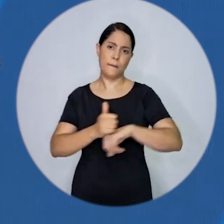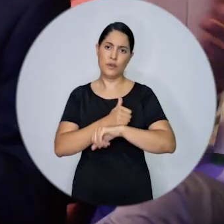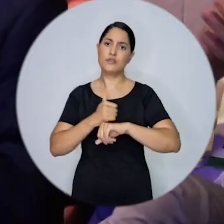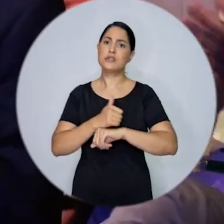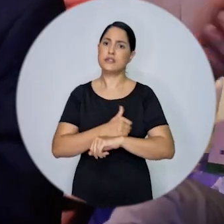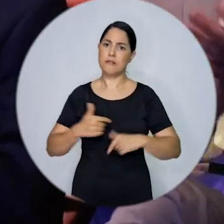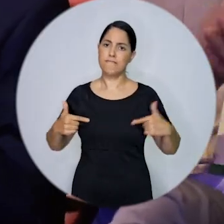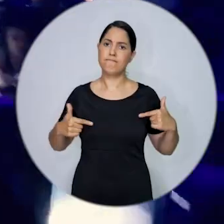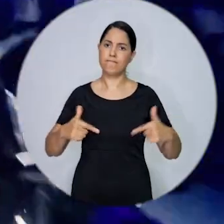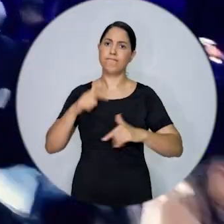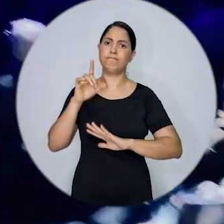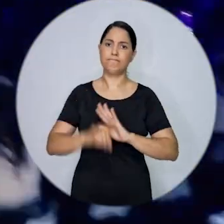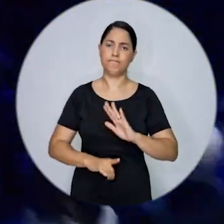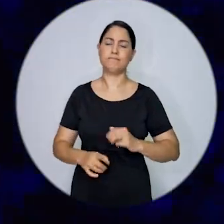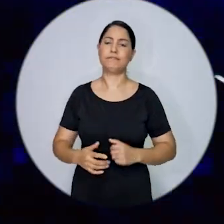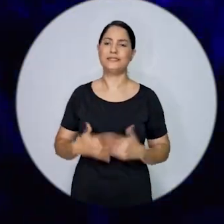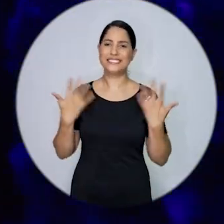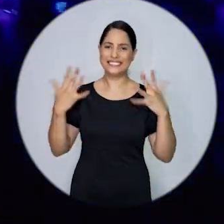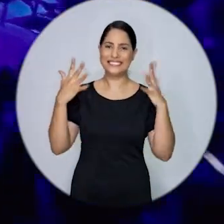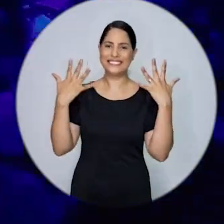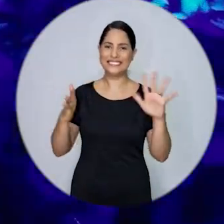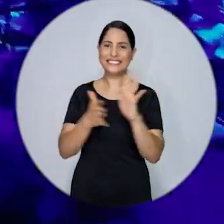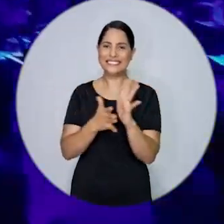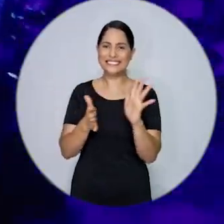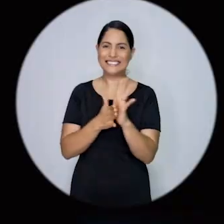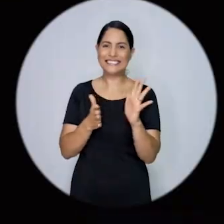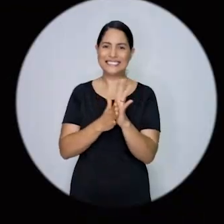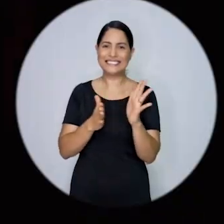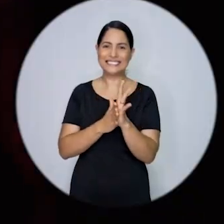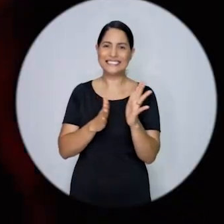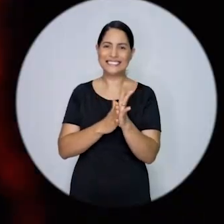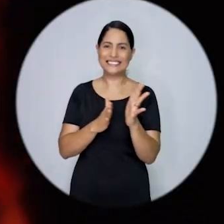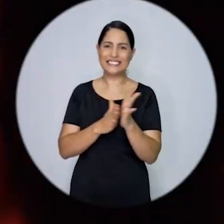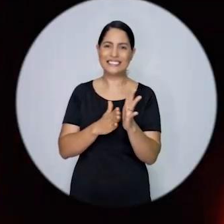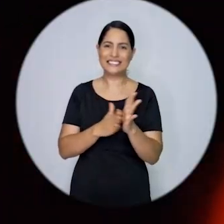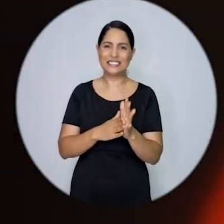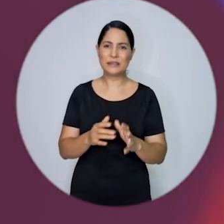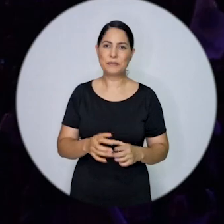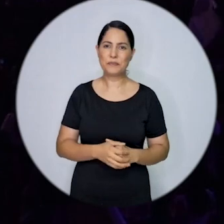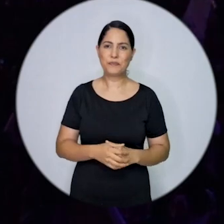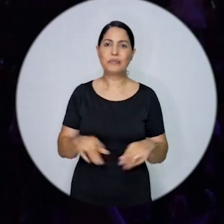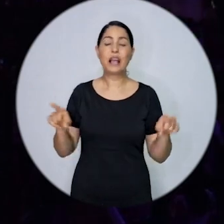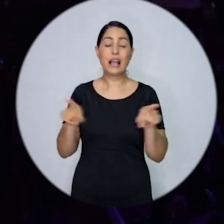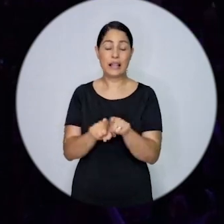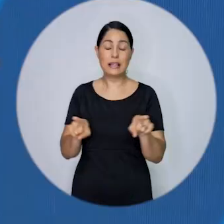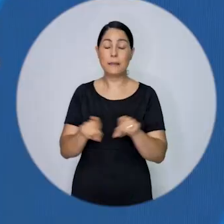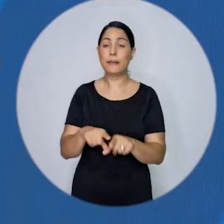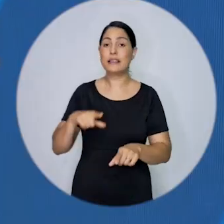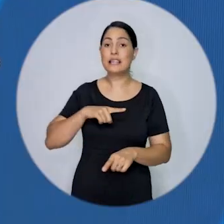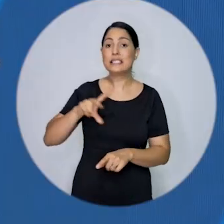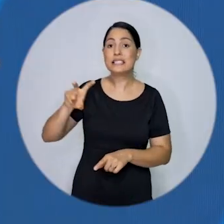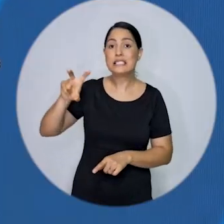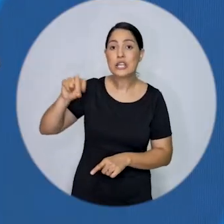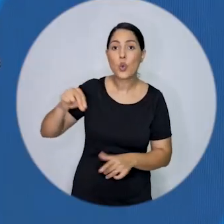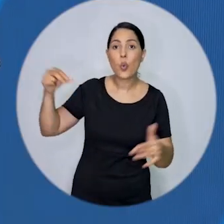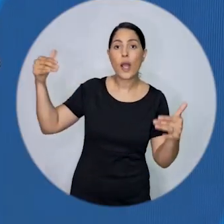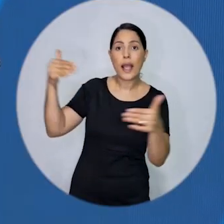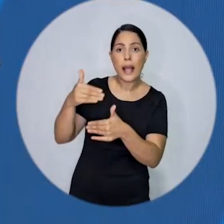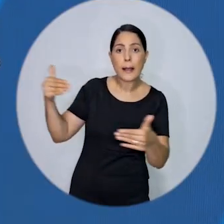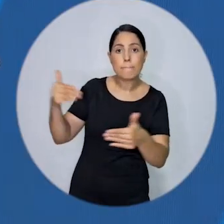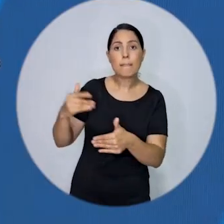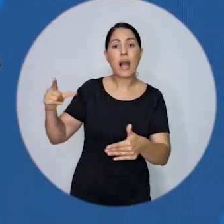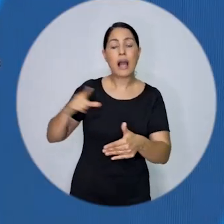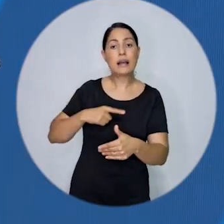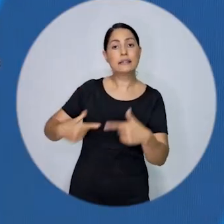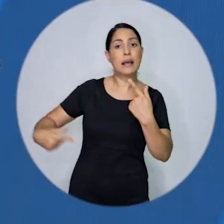profissão. após a realização de 50 painéis,